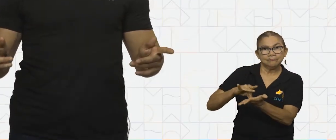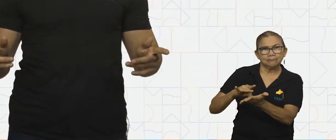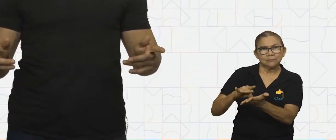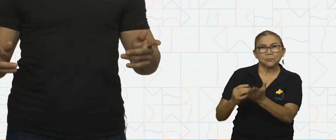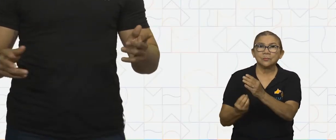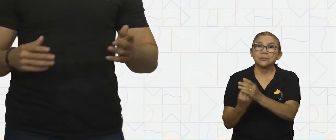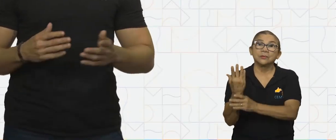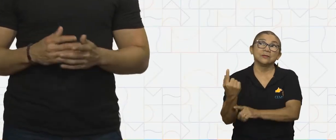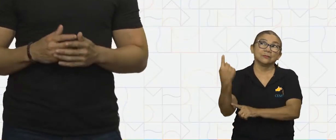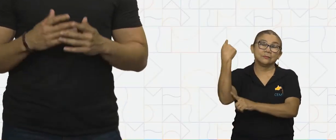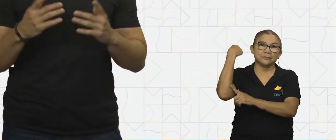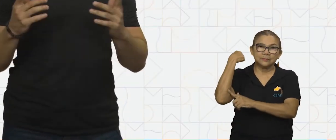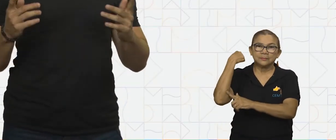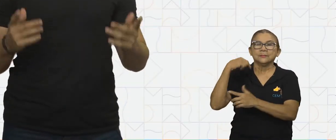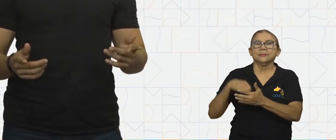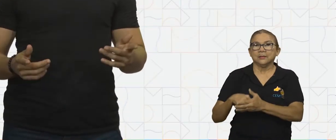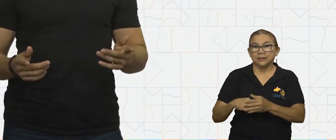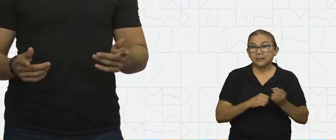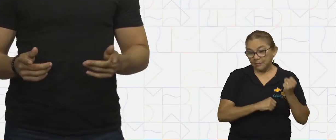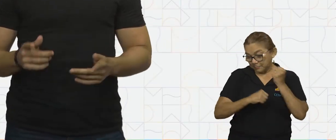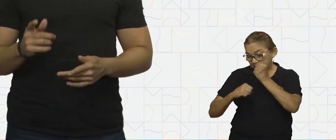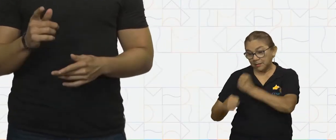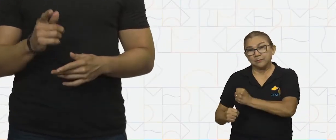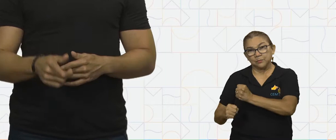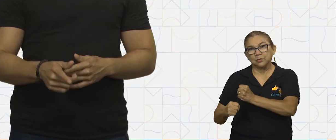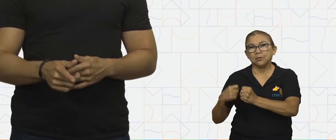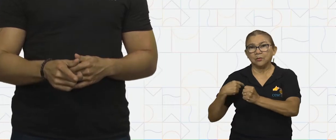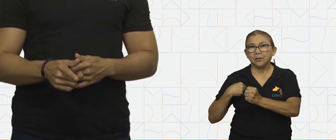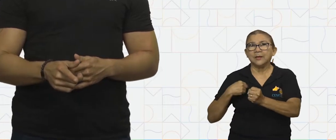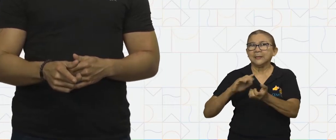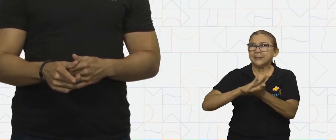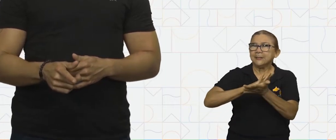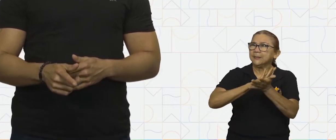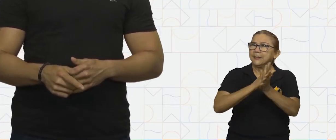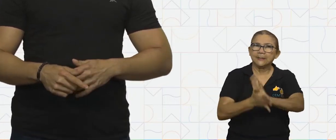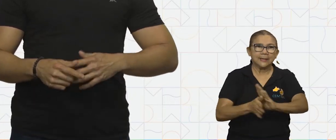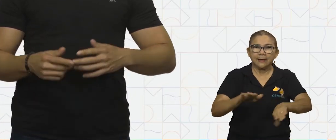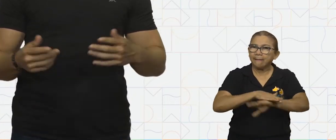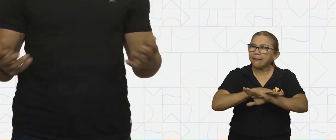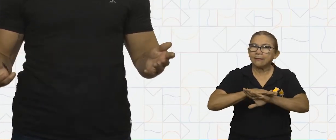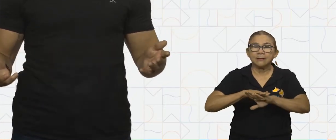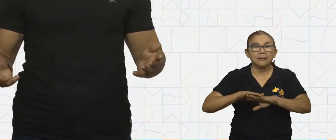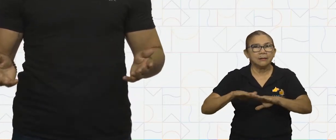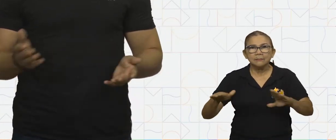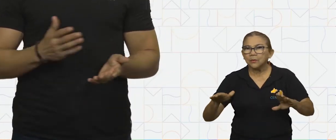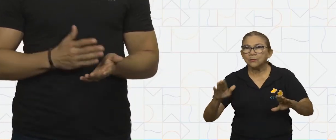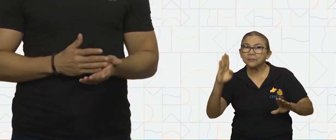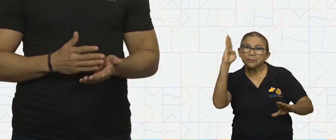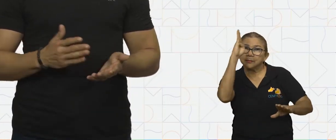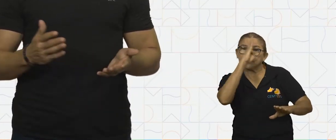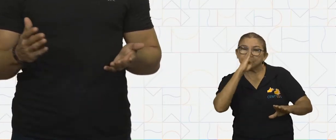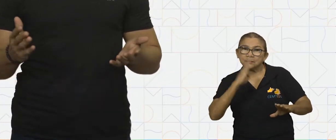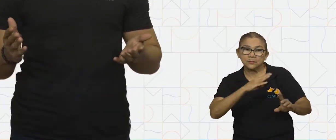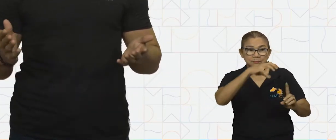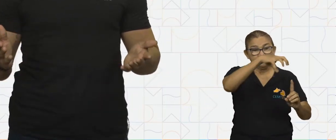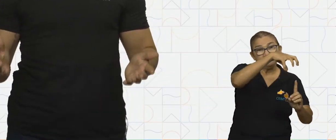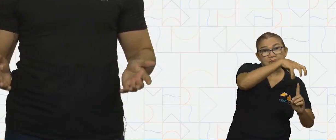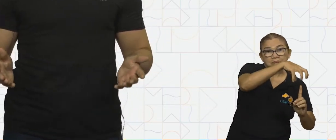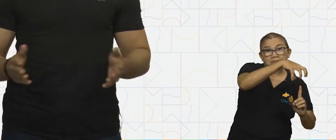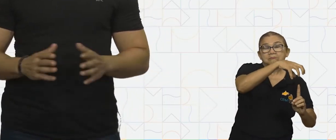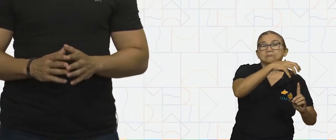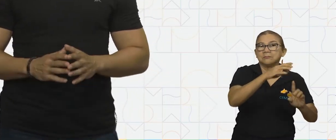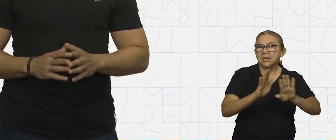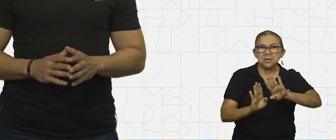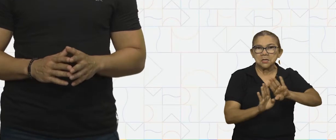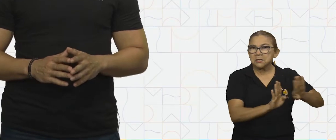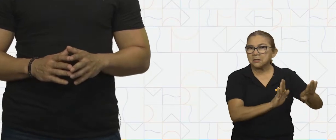da República foi o resultado de um golpe militar, que derrubou a monarquia brasileira, que se enfraqueceu, a partir do momento em que esse regime